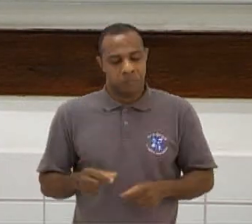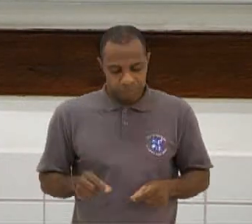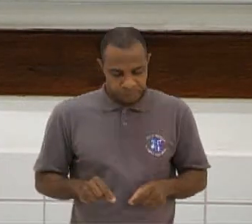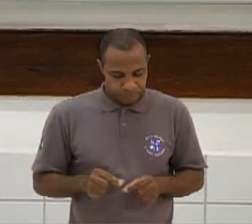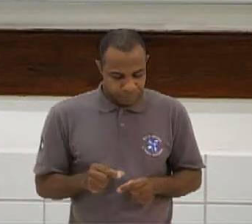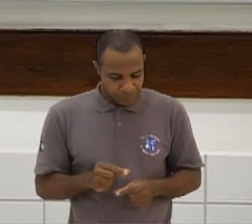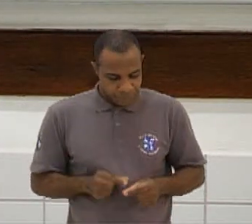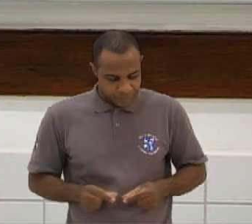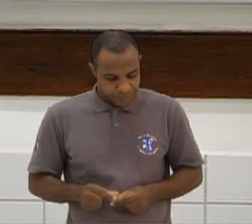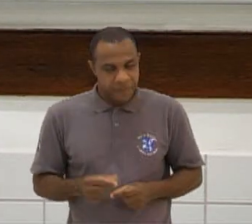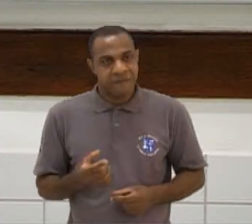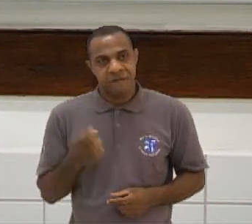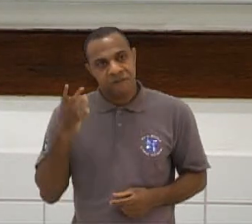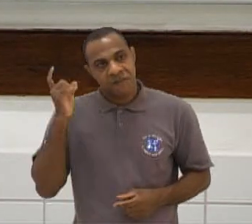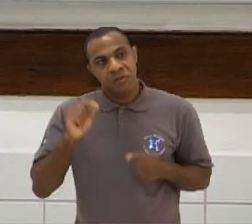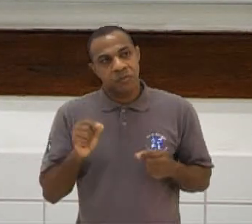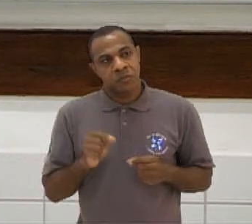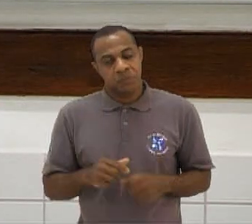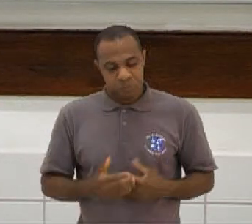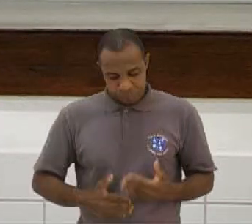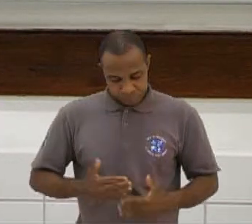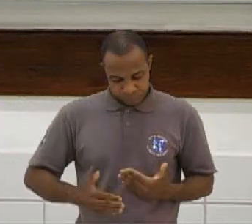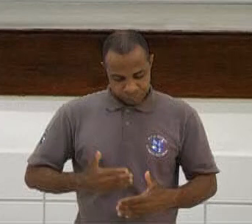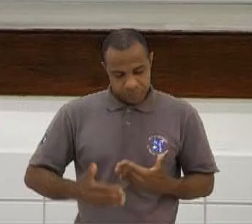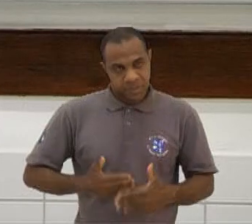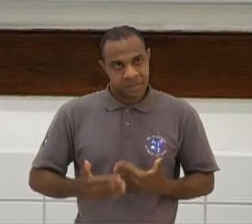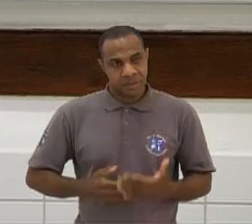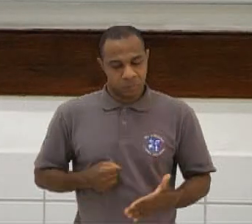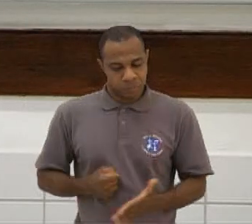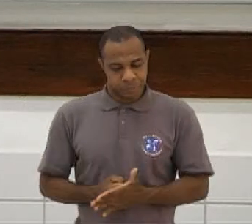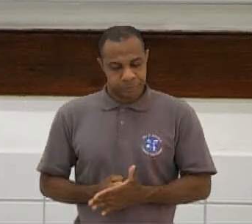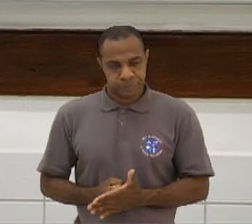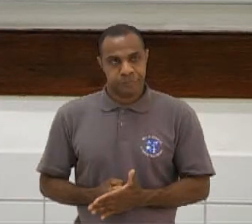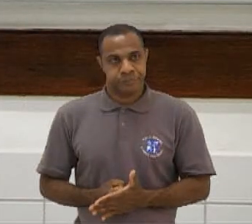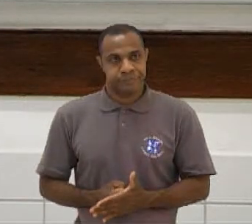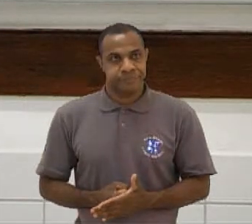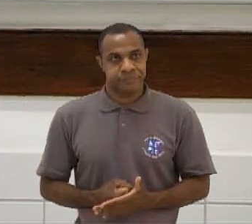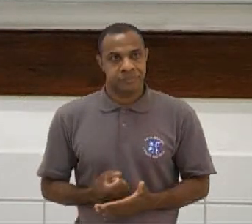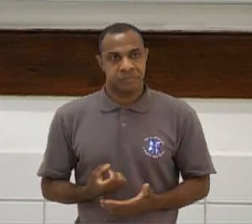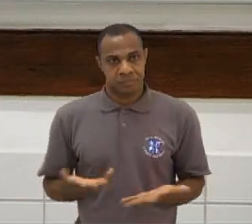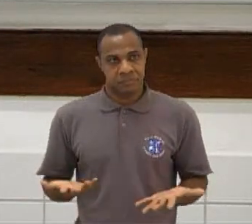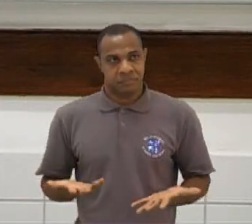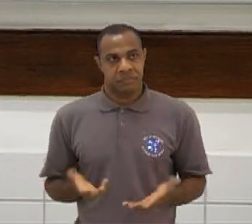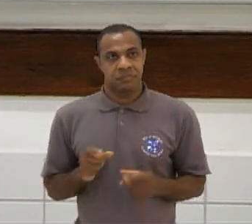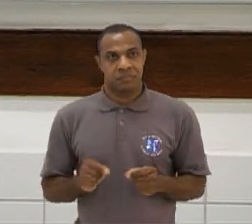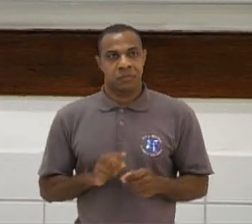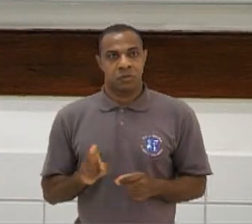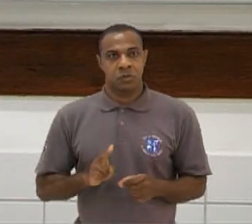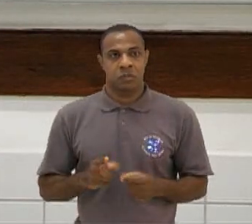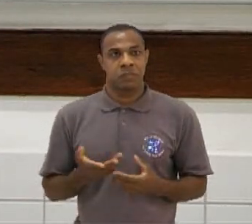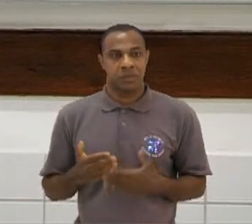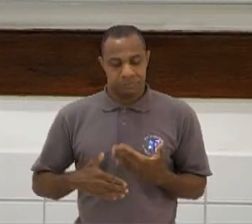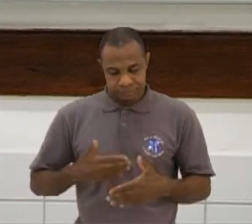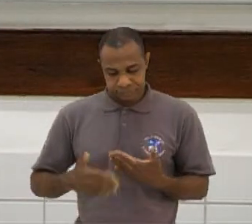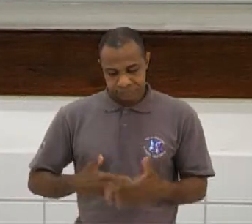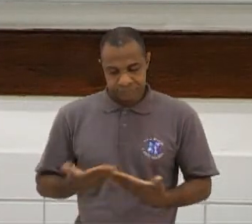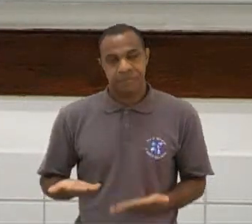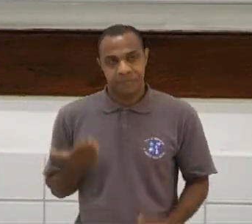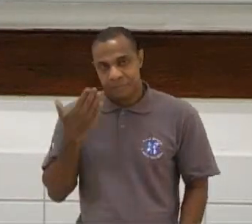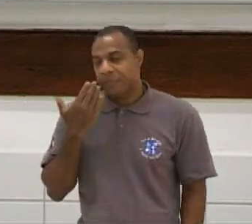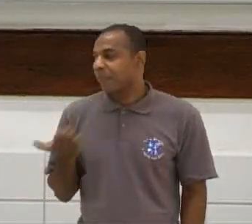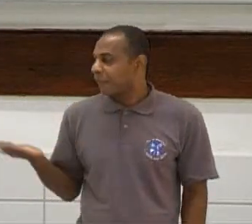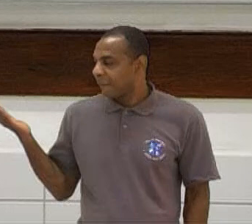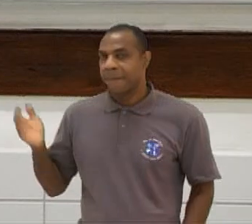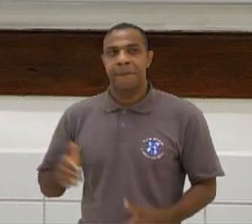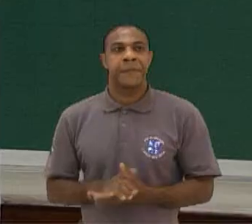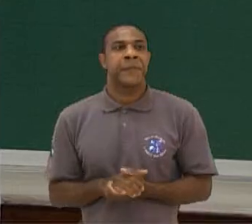menores, para facilitar durante o processo de digestão. Tá? Então, isso é o ato de emulsionar. Belezinha? Então,